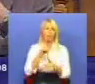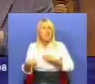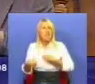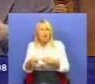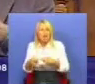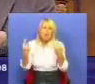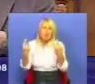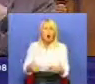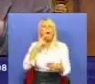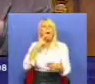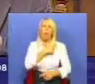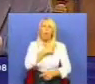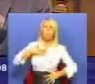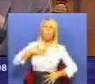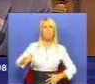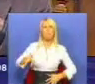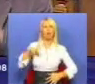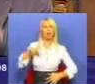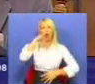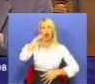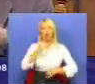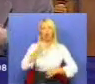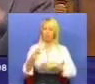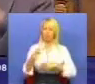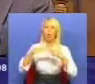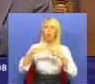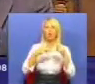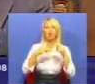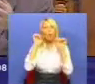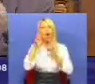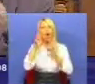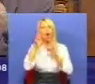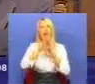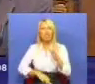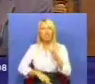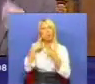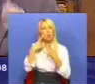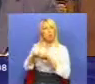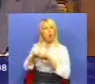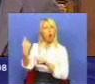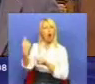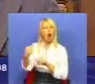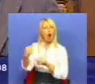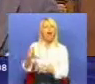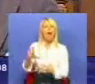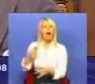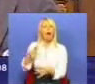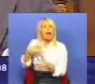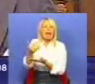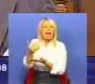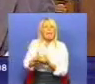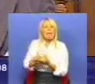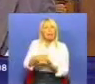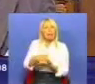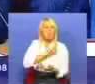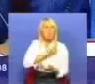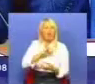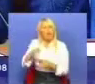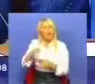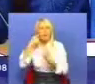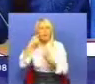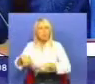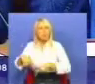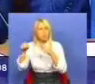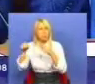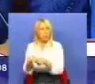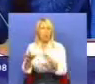Estado construiu em regime de monopólio partilhado entre capitais privados e capitais públicos. Mas